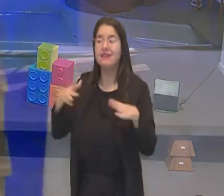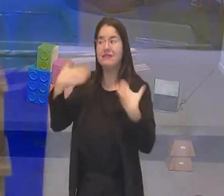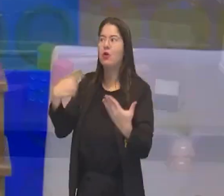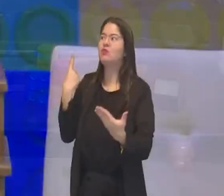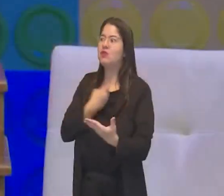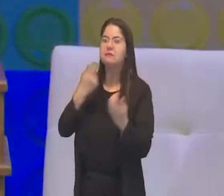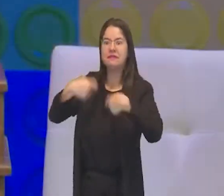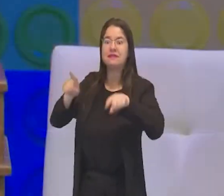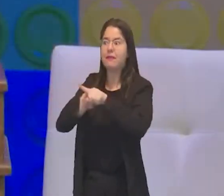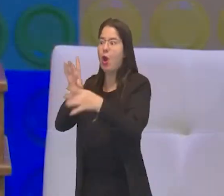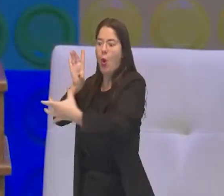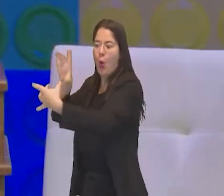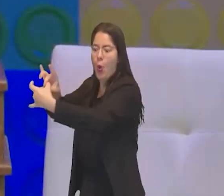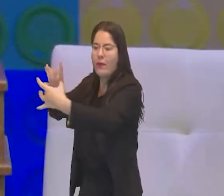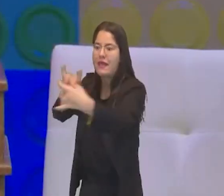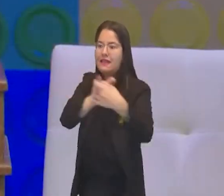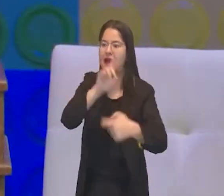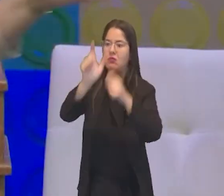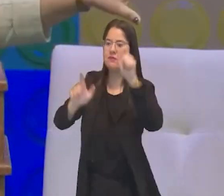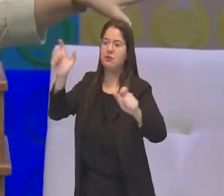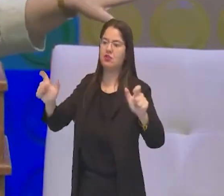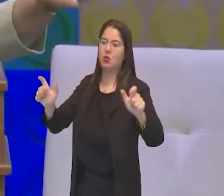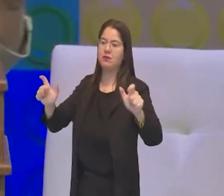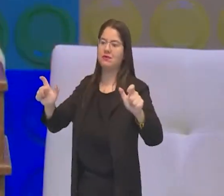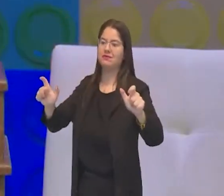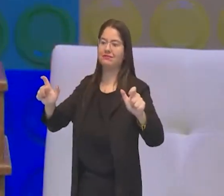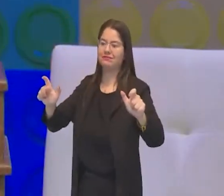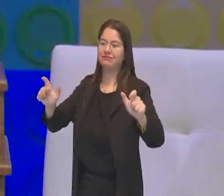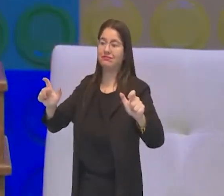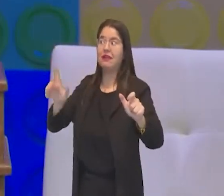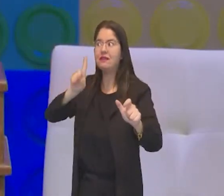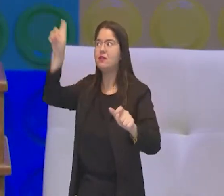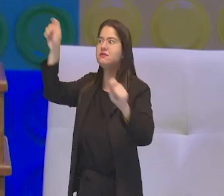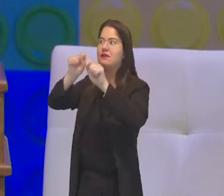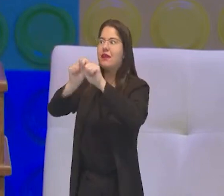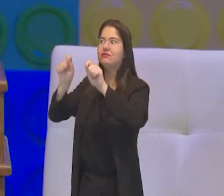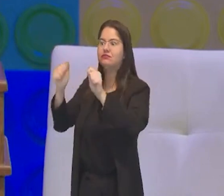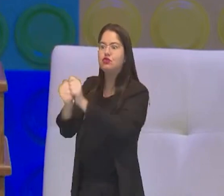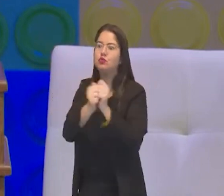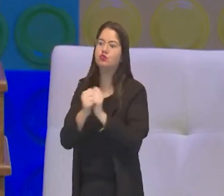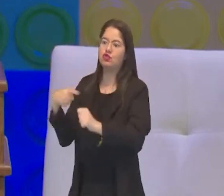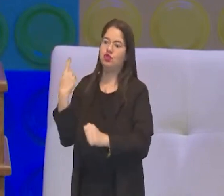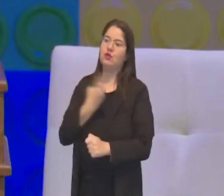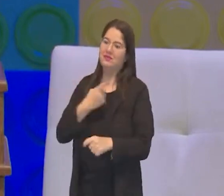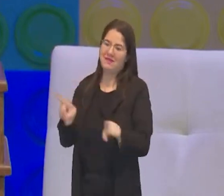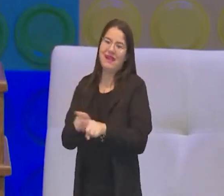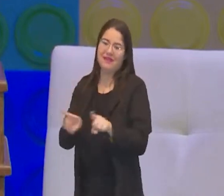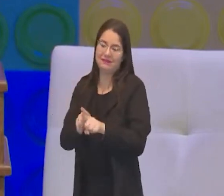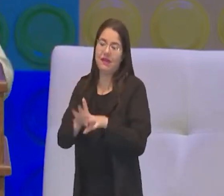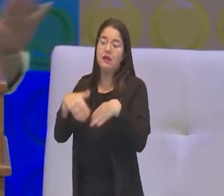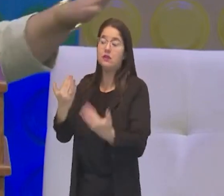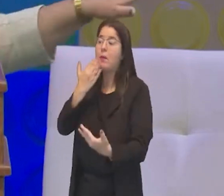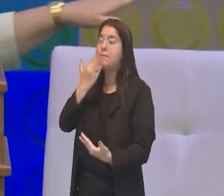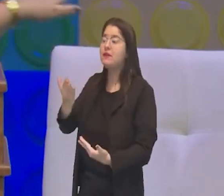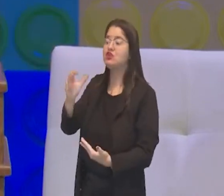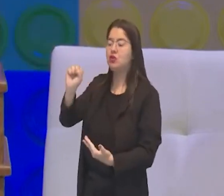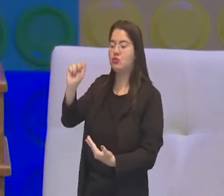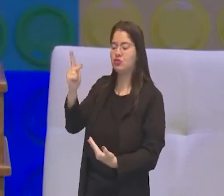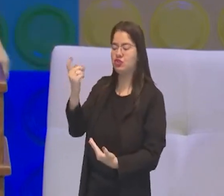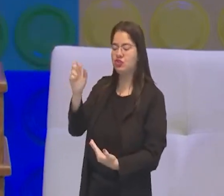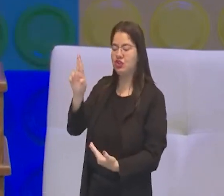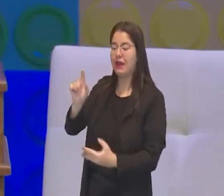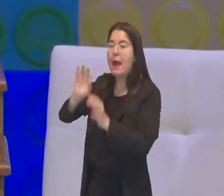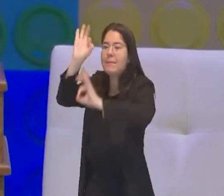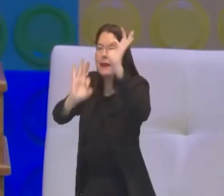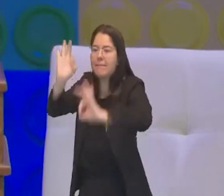vida, da nossa igreja. Por isso nós trouxemos aí, pedimos para a tia Shirley e sua equipe